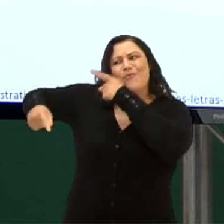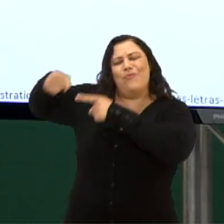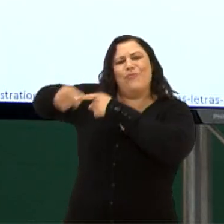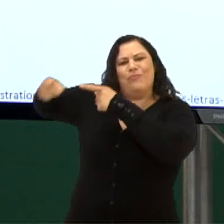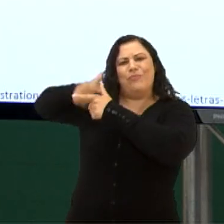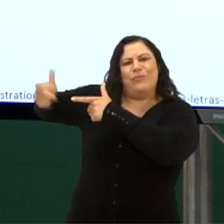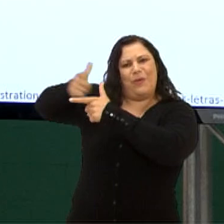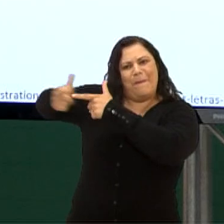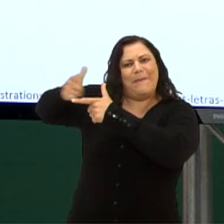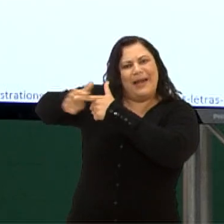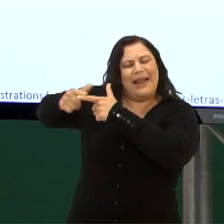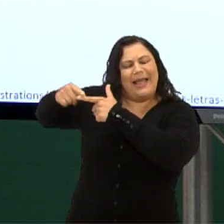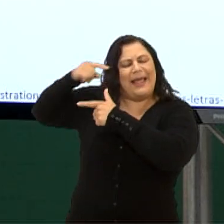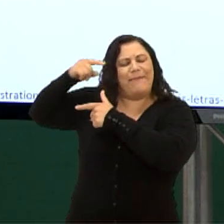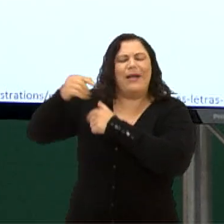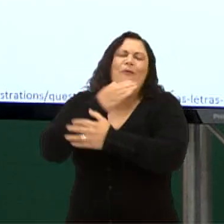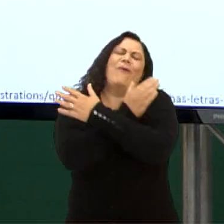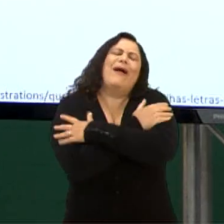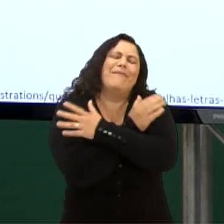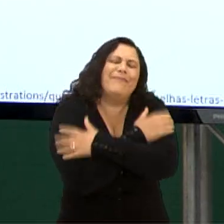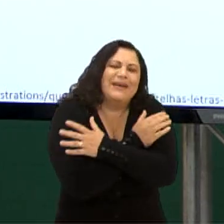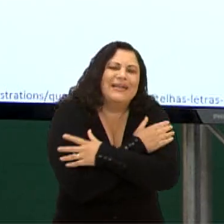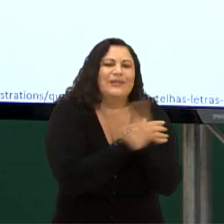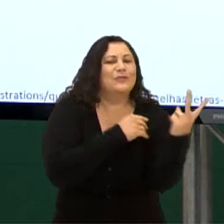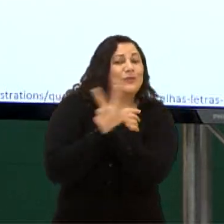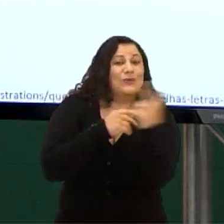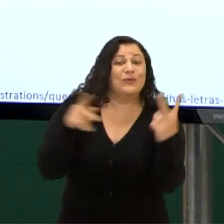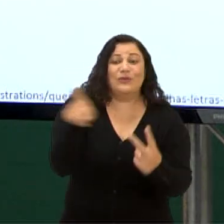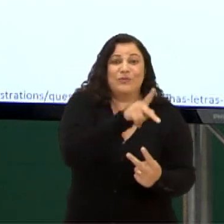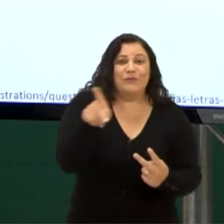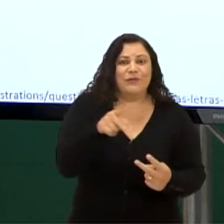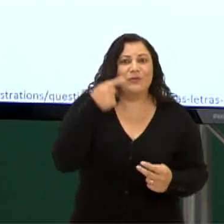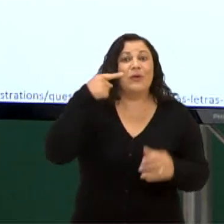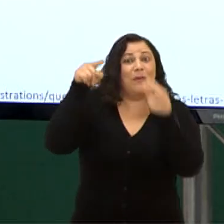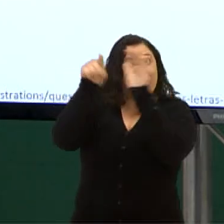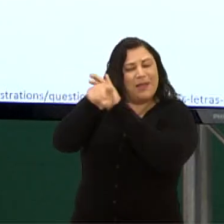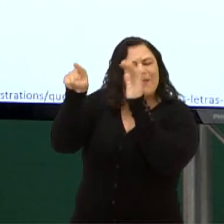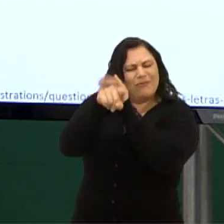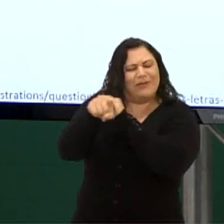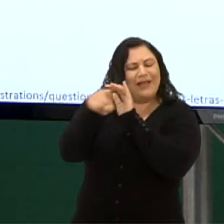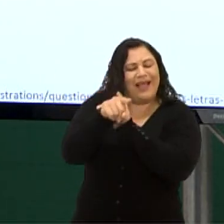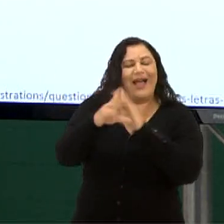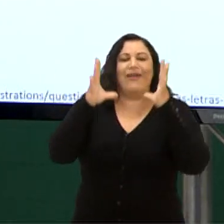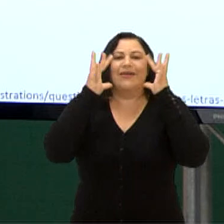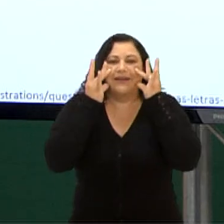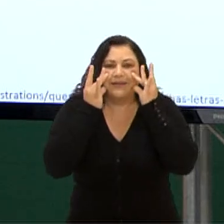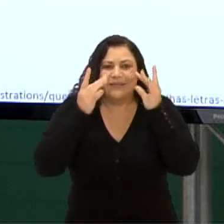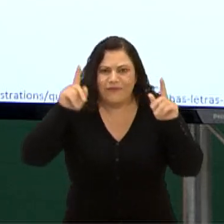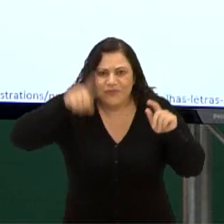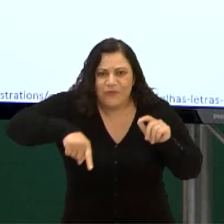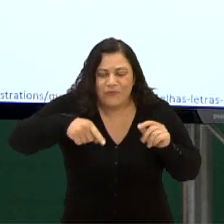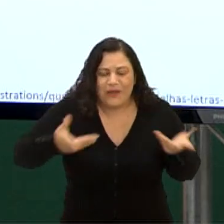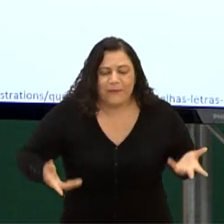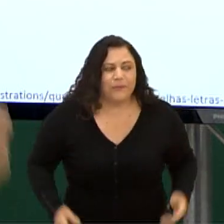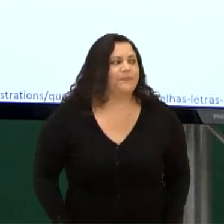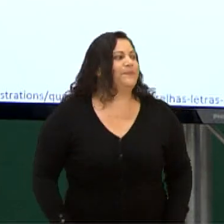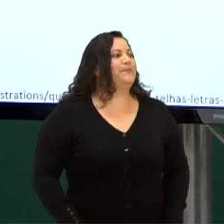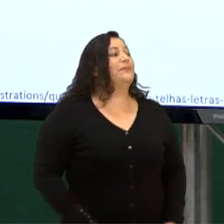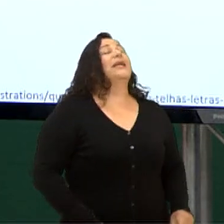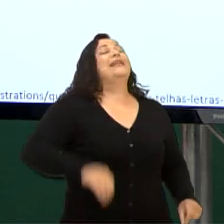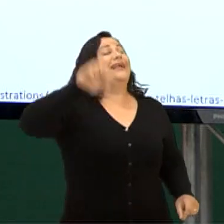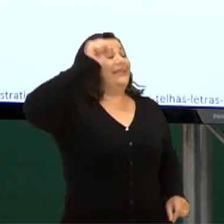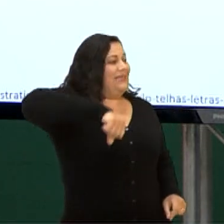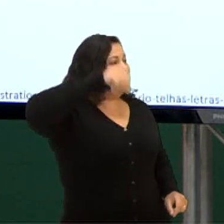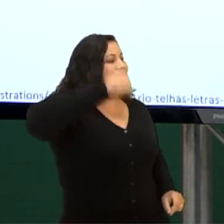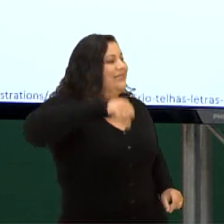para a Fran e para o Fabiano. Vamos ter mais aulas ao vivo? Com certeza. Todas as turmas do ensino